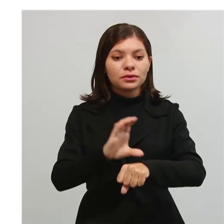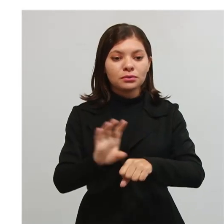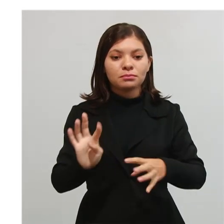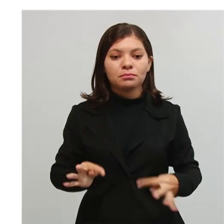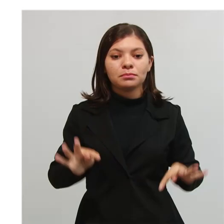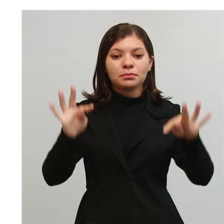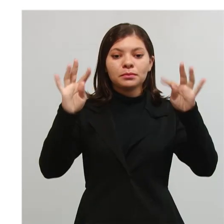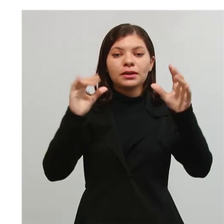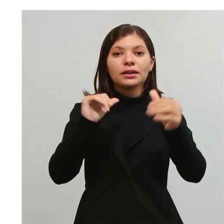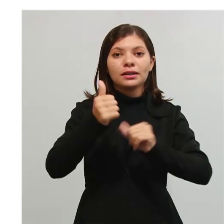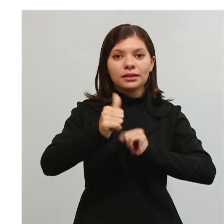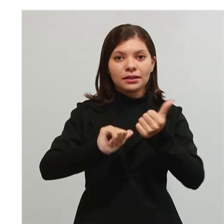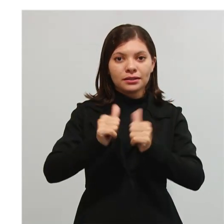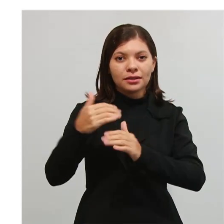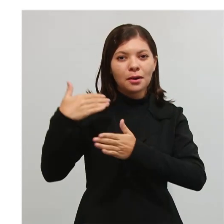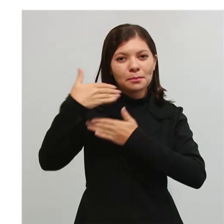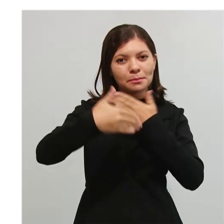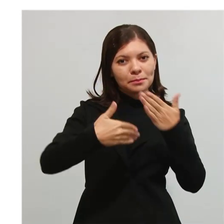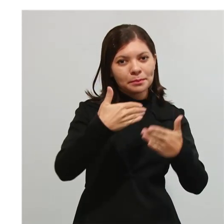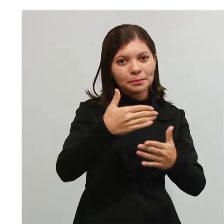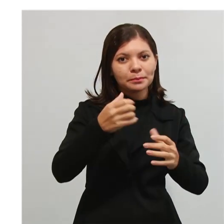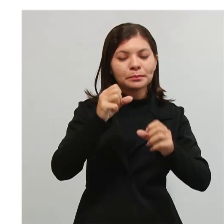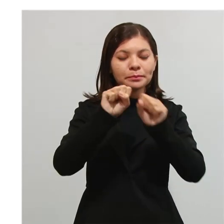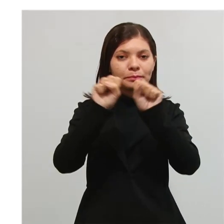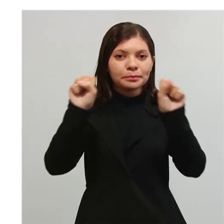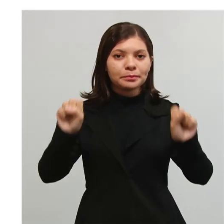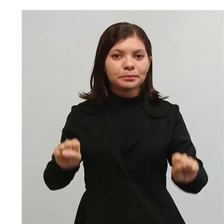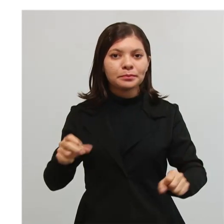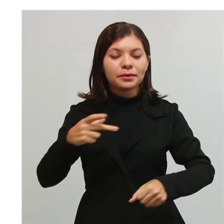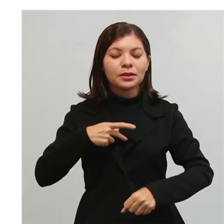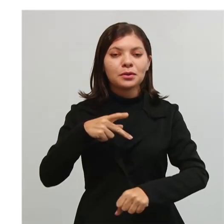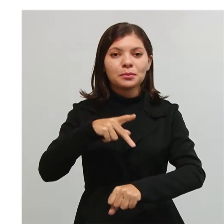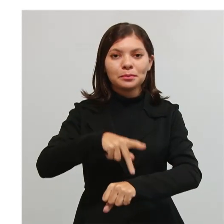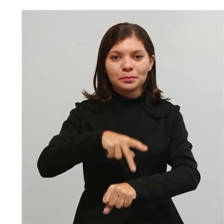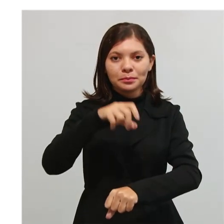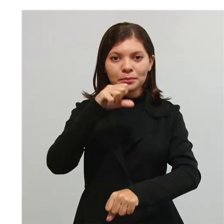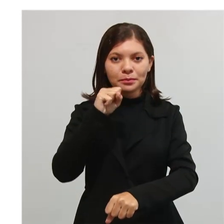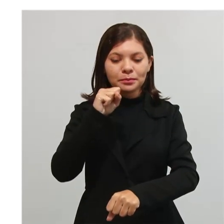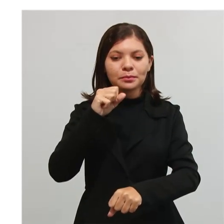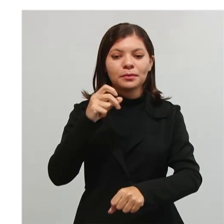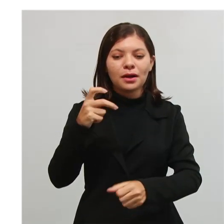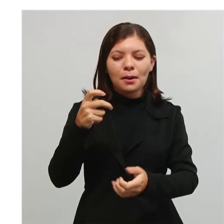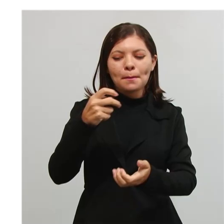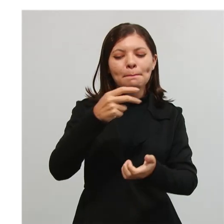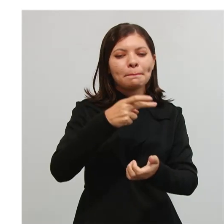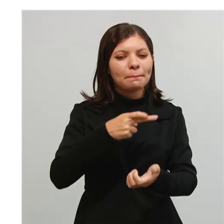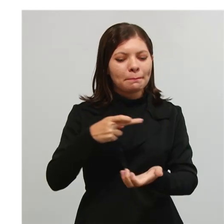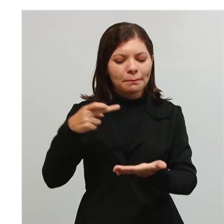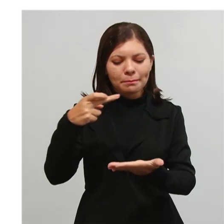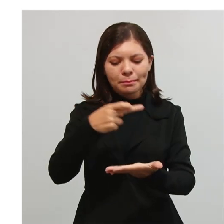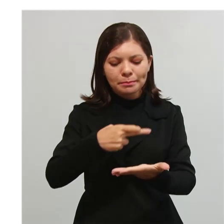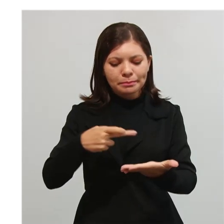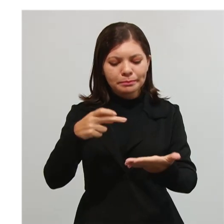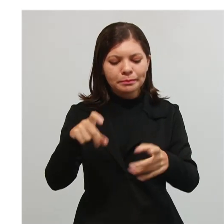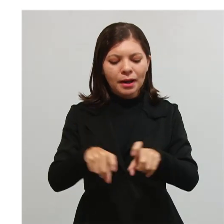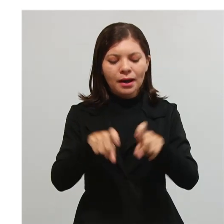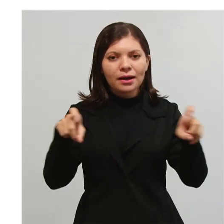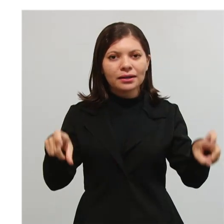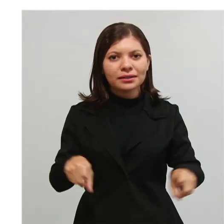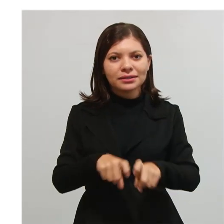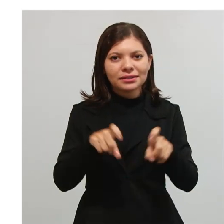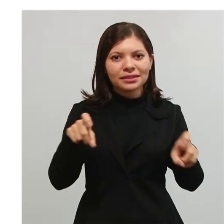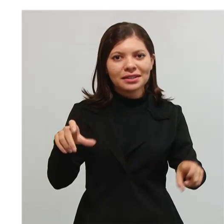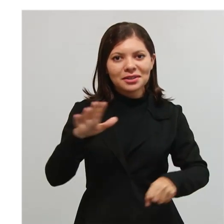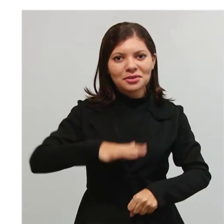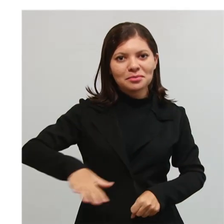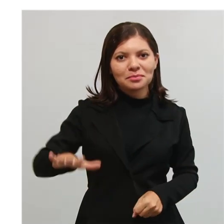análise e desenvolvimento de sistemas eu sou pós graduando em perícia forense computacional que é